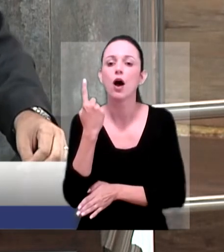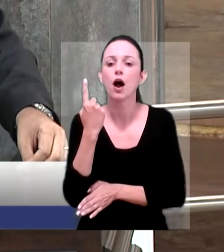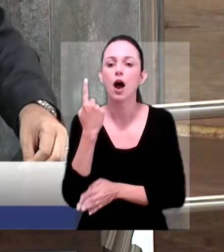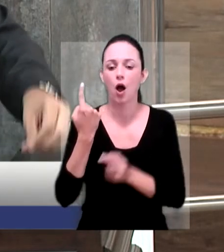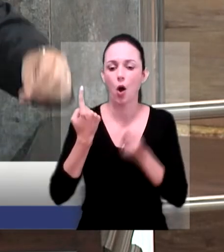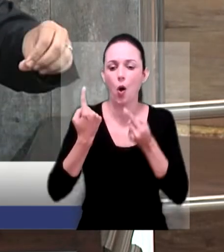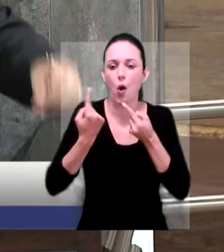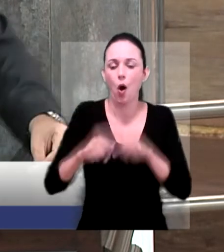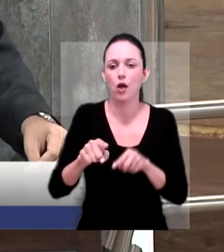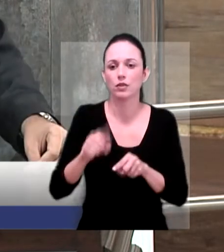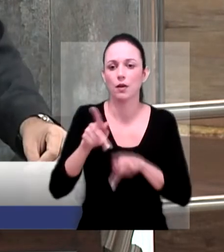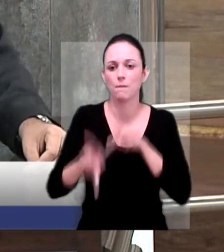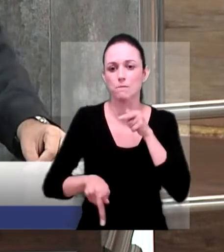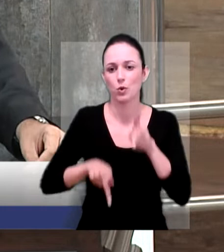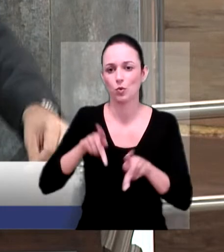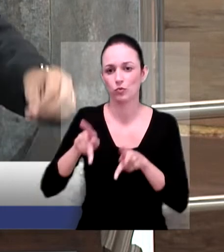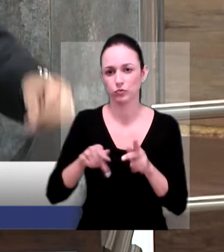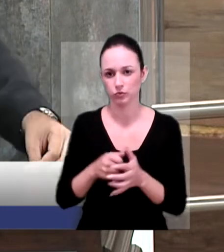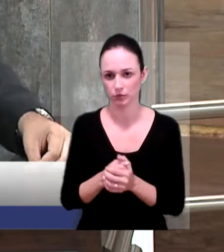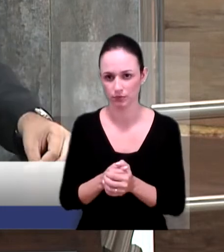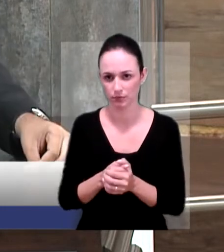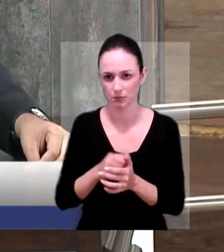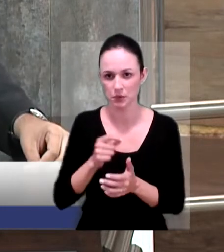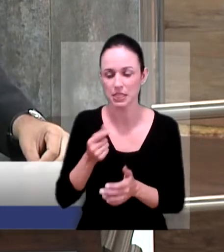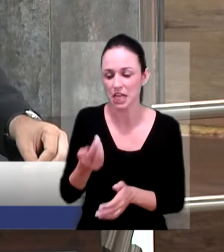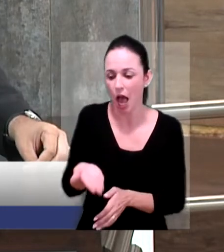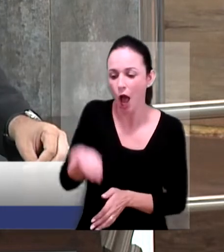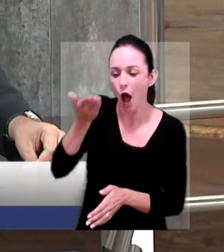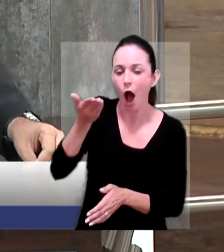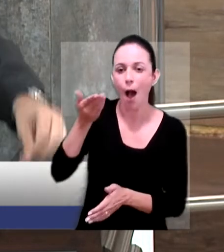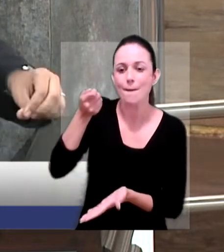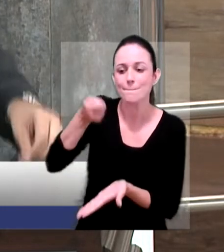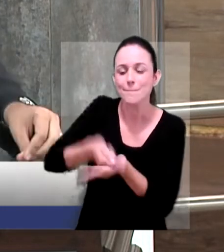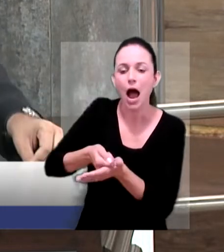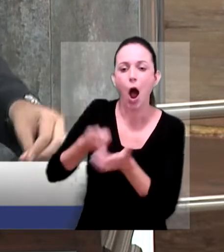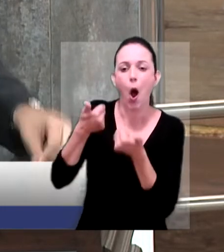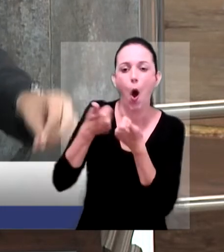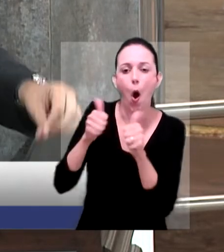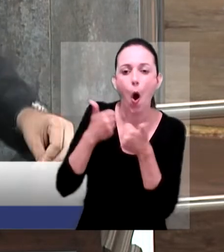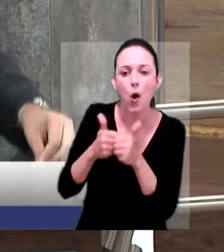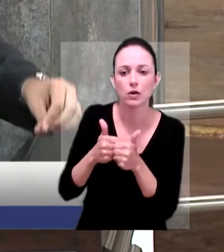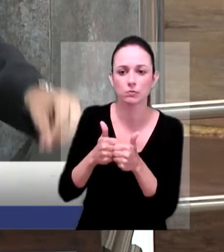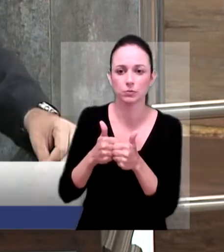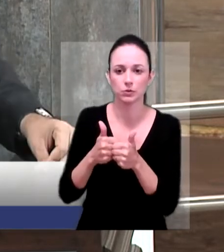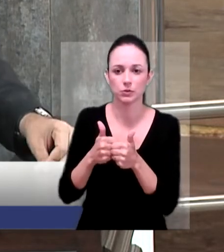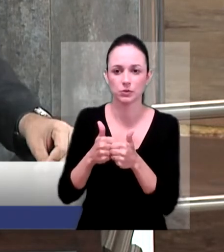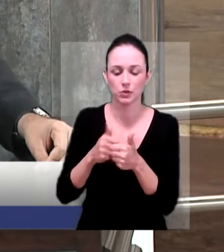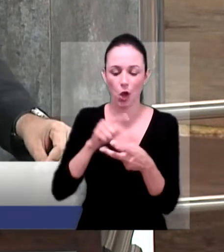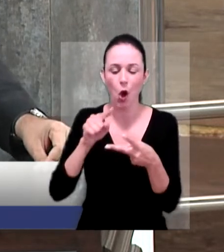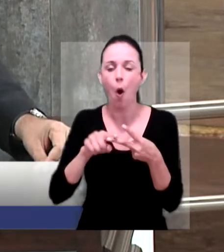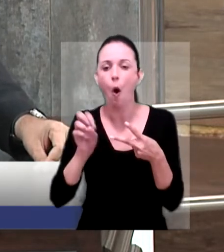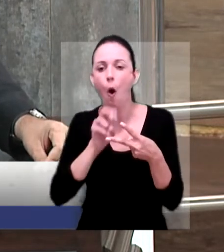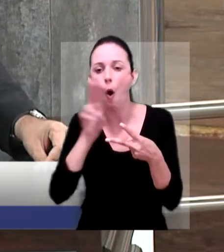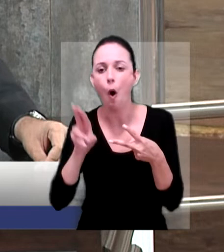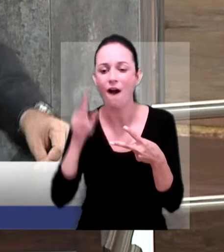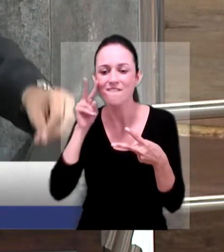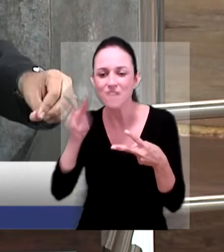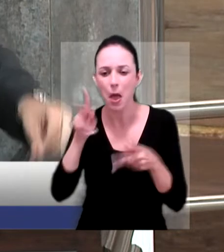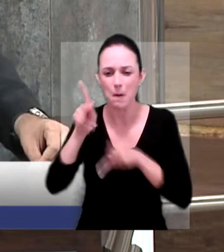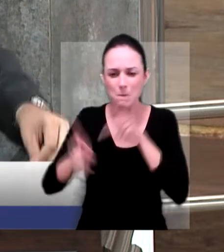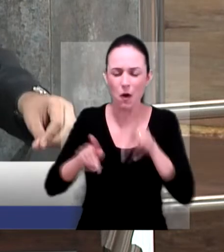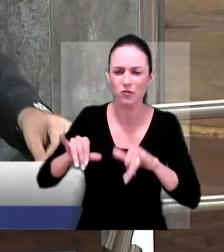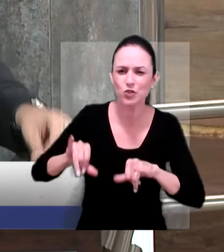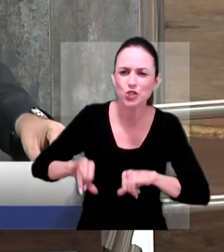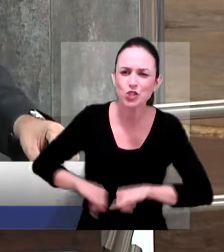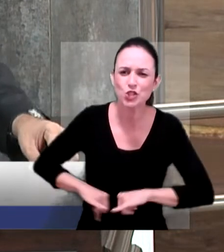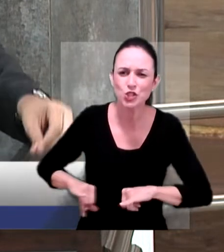ônibus quando estamos diante de uma pandemia, passando dificuldade, é aquela que vê a população sofrer com